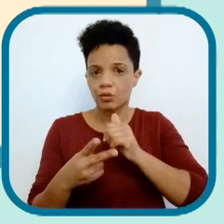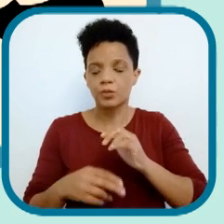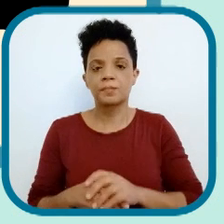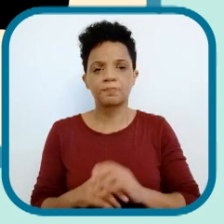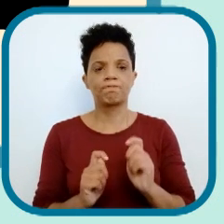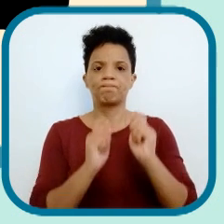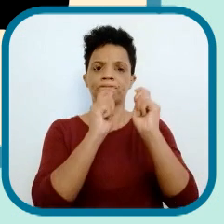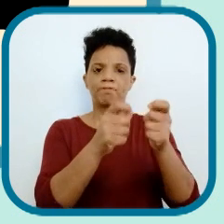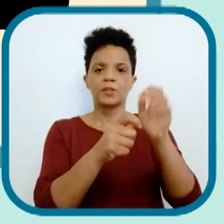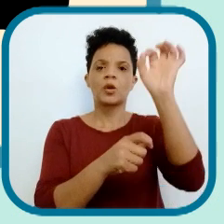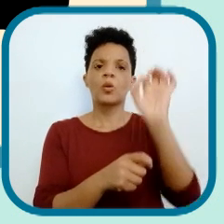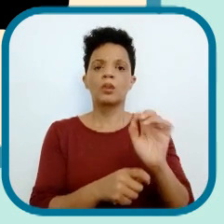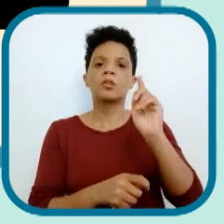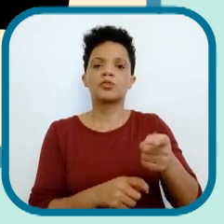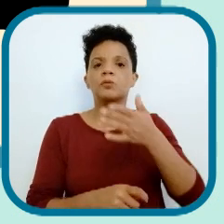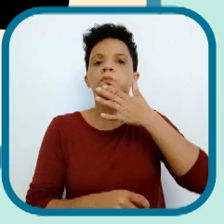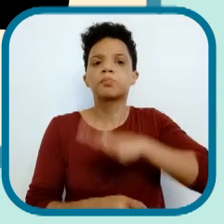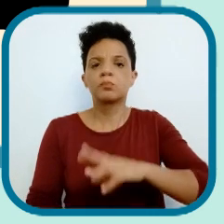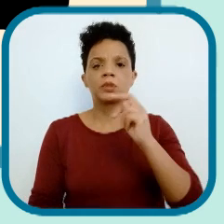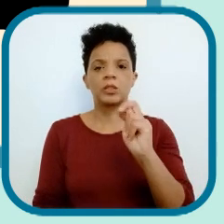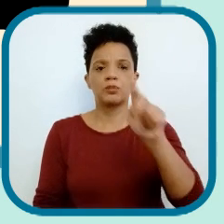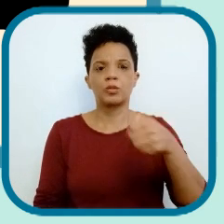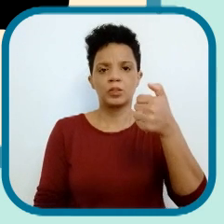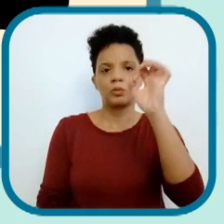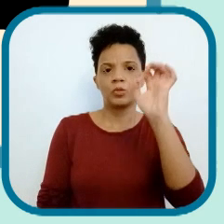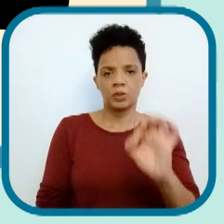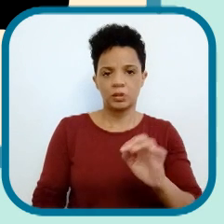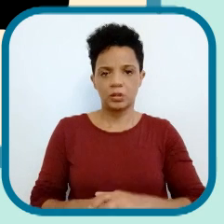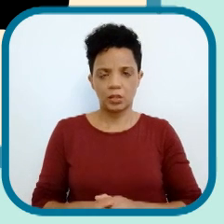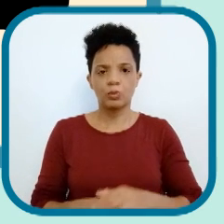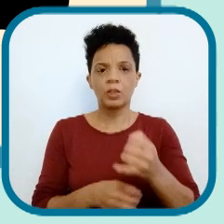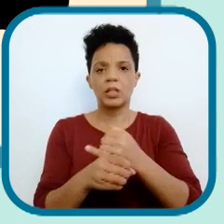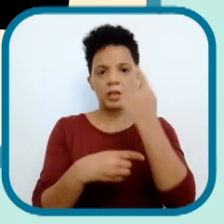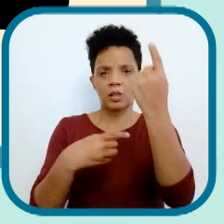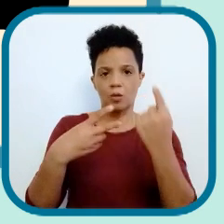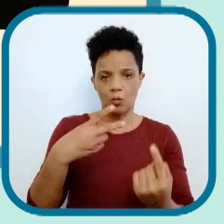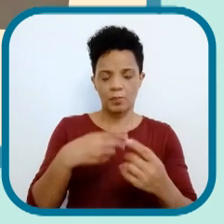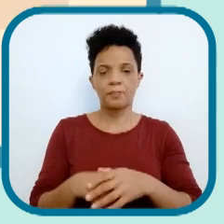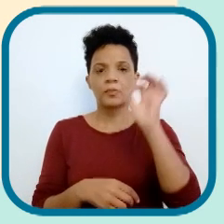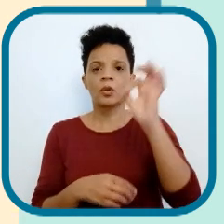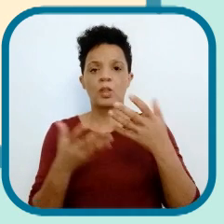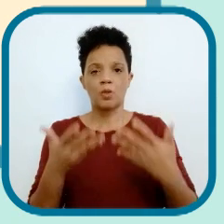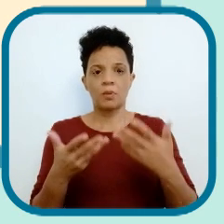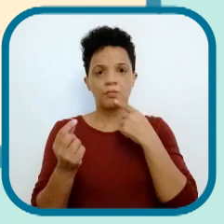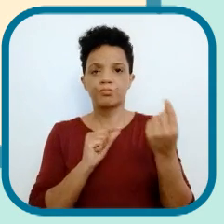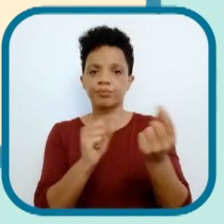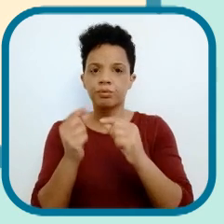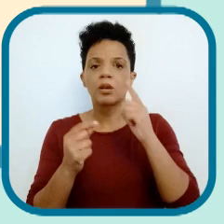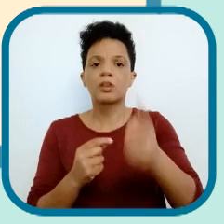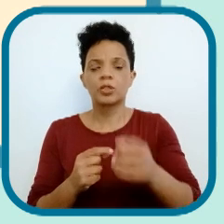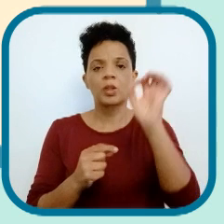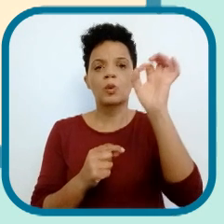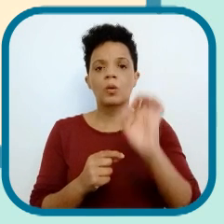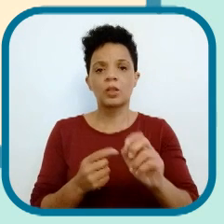Madeira e dos Açores, é atribuída uma cota de pelo menos 3,5% para cada arquipélago. As cotas